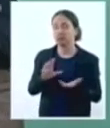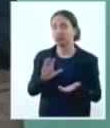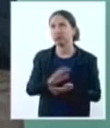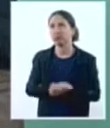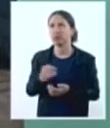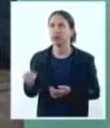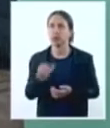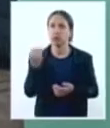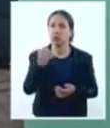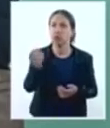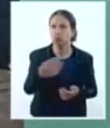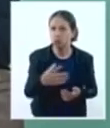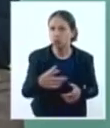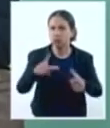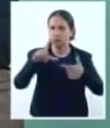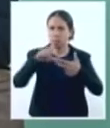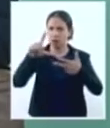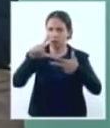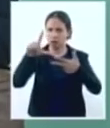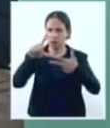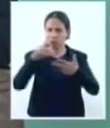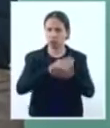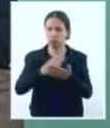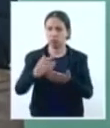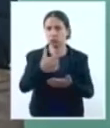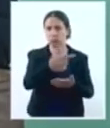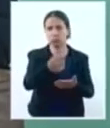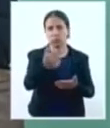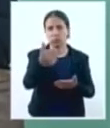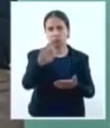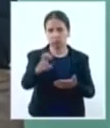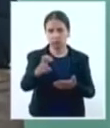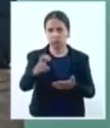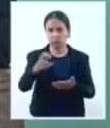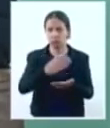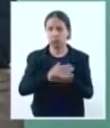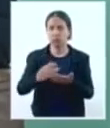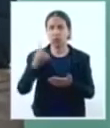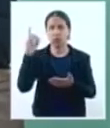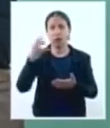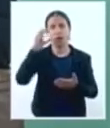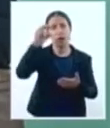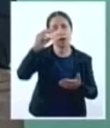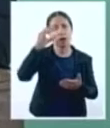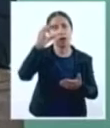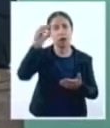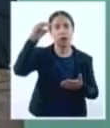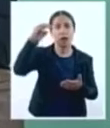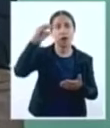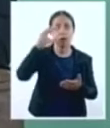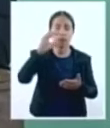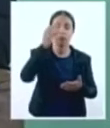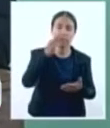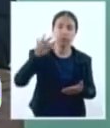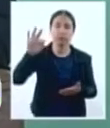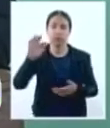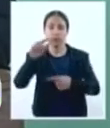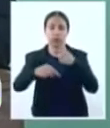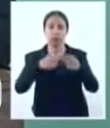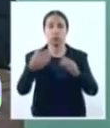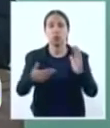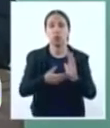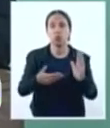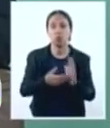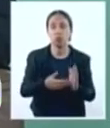certo ponto institucional, que vem desde 2015. Começou na Câmara Federal, depois passou para as assembleias e agora vários municípios. Né? Então aqui